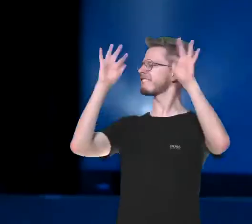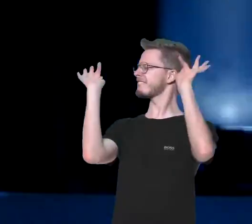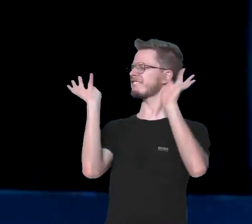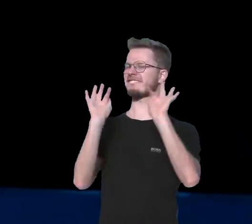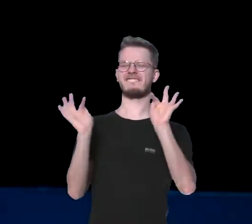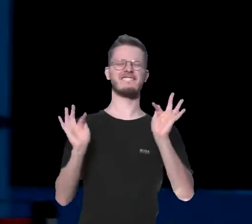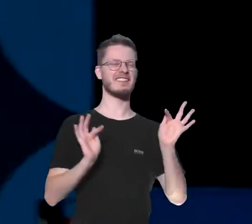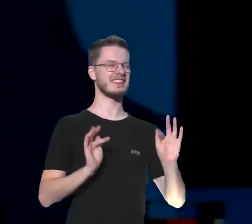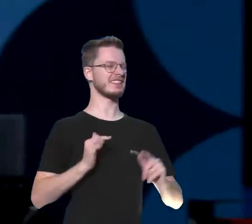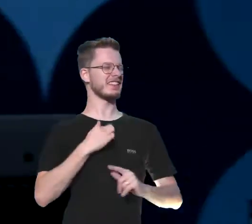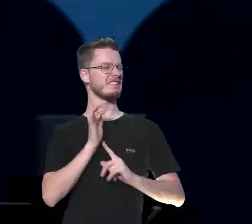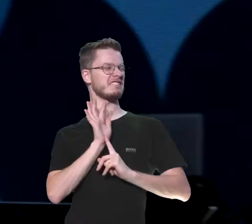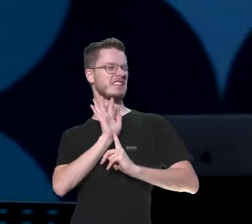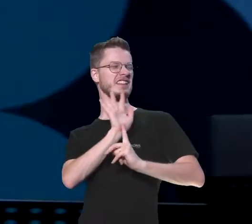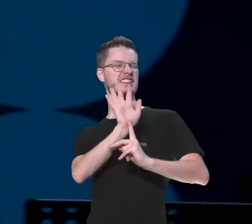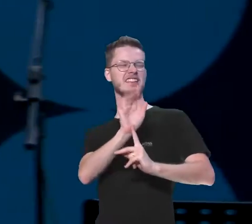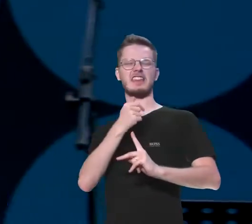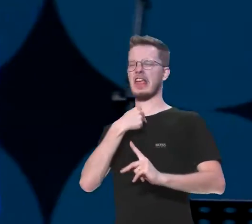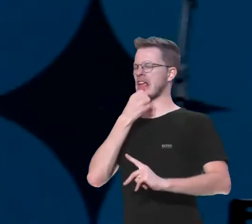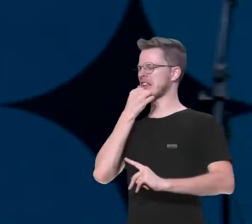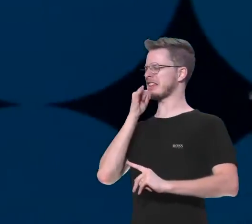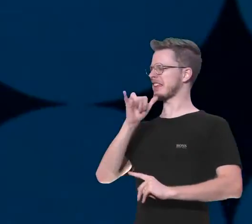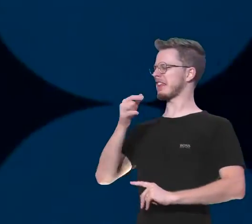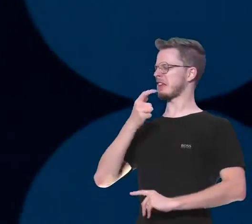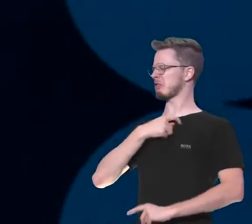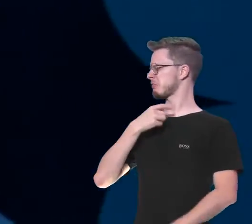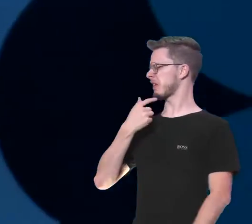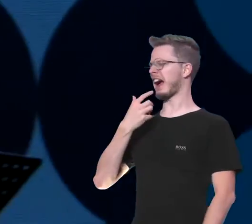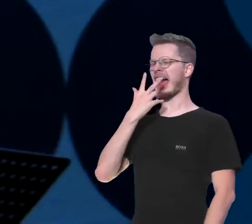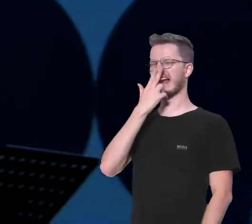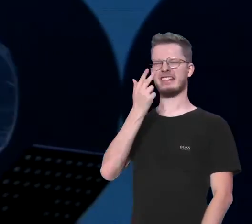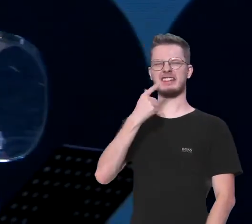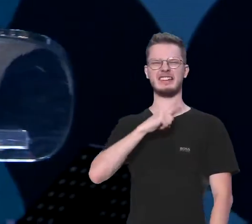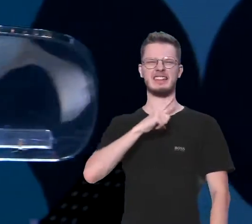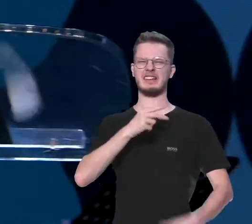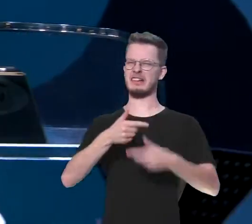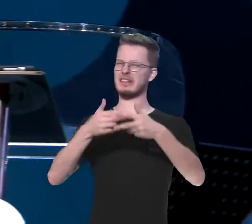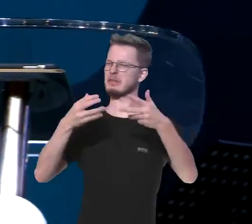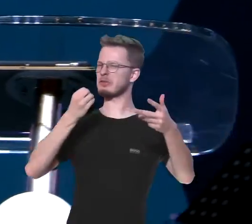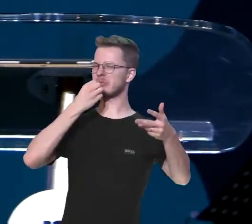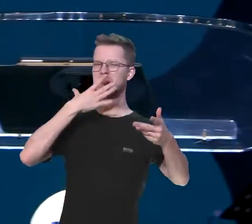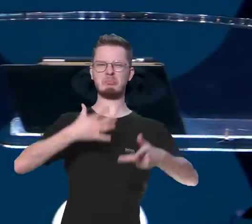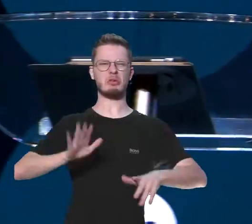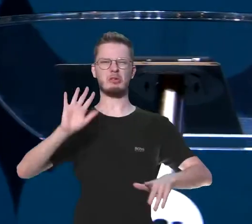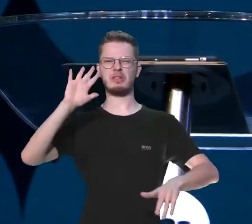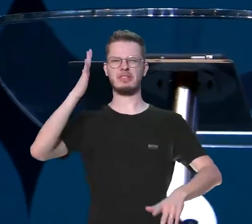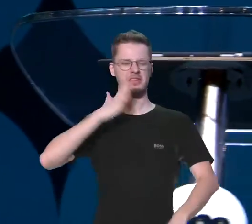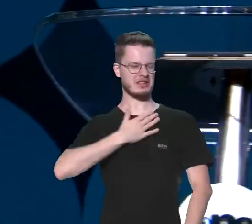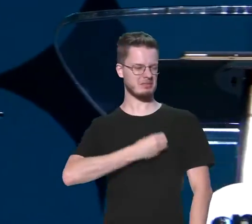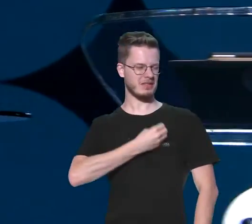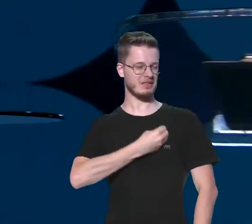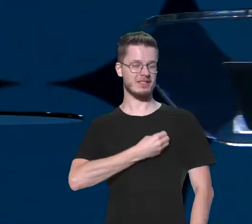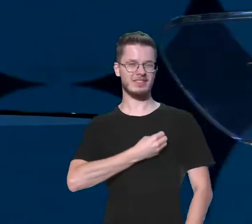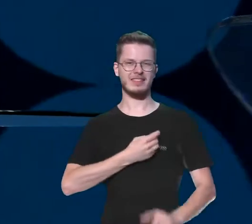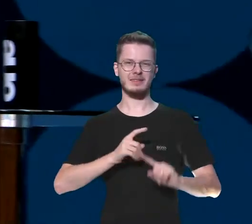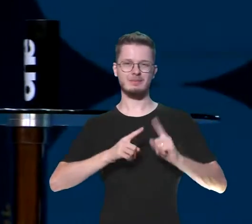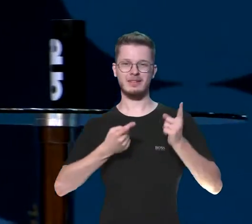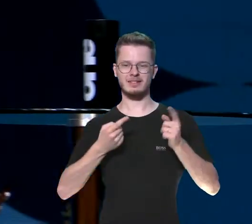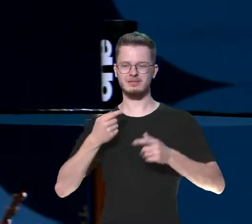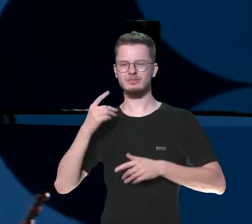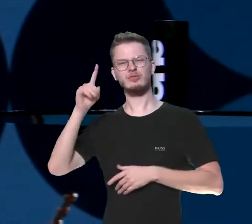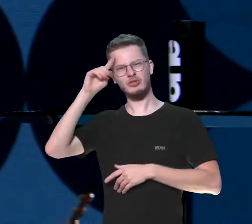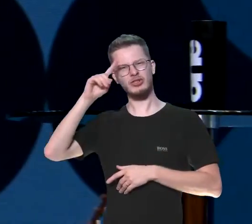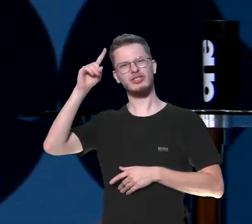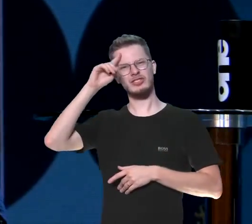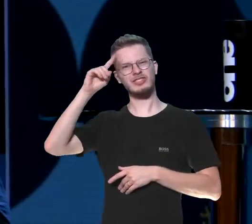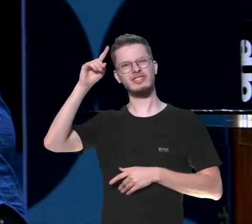assim, e dizendo, nossa, cara, eu acho que tem coisas muito boas acontecendo na minha vida. Porém, todos os dias naquele retiro, a gente